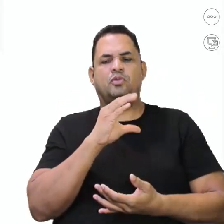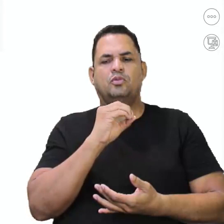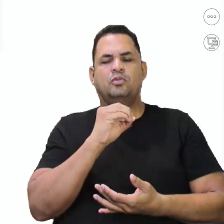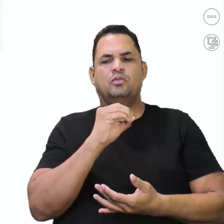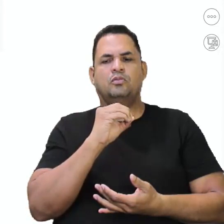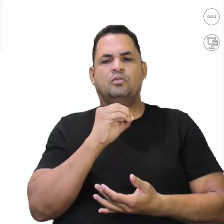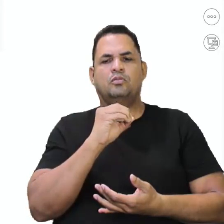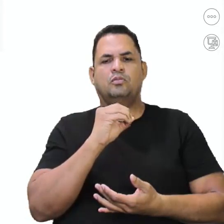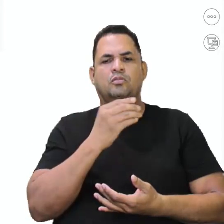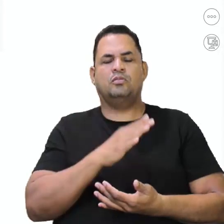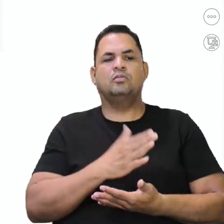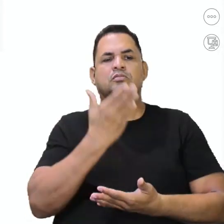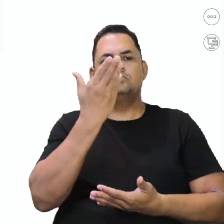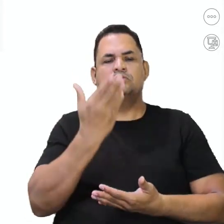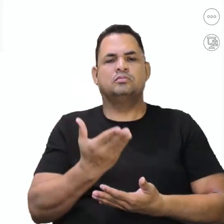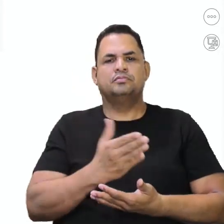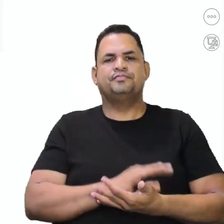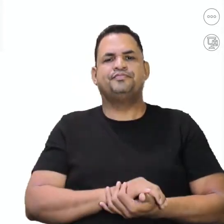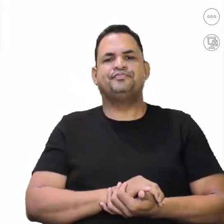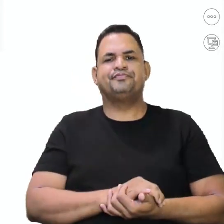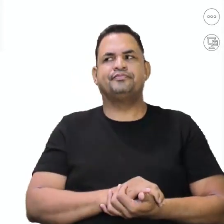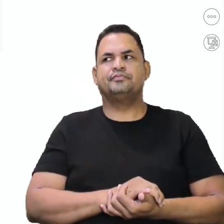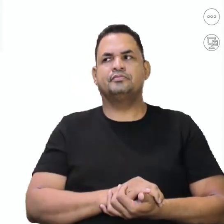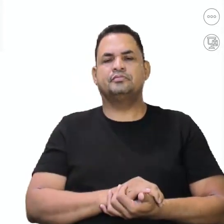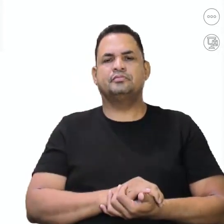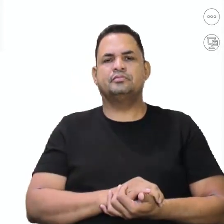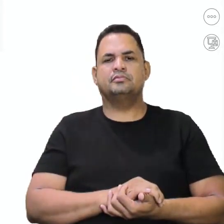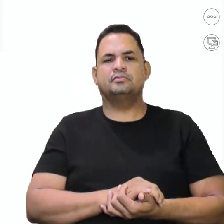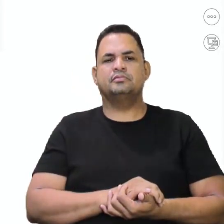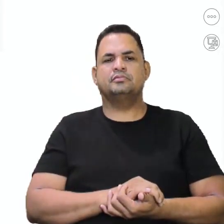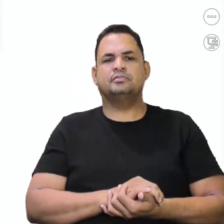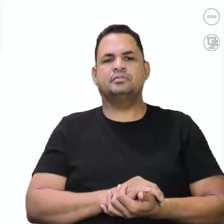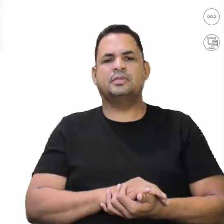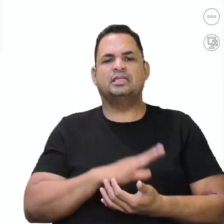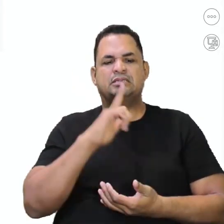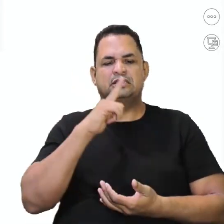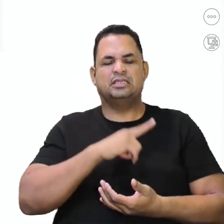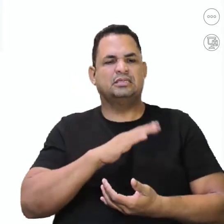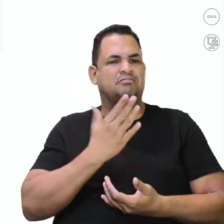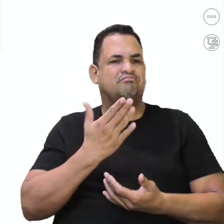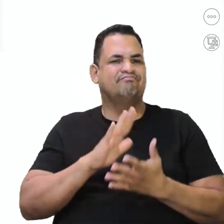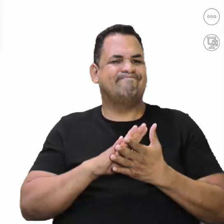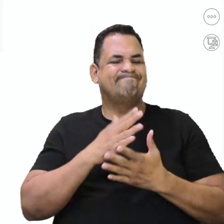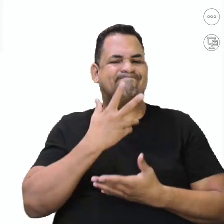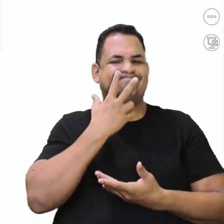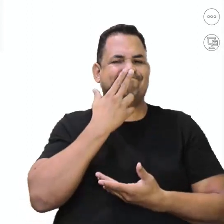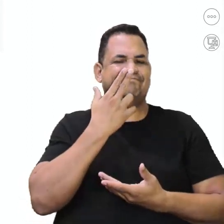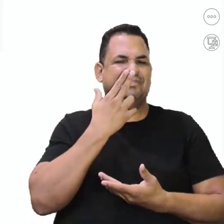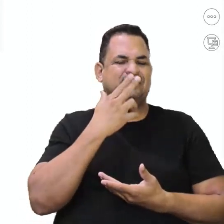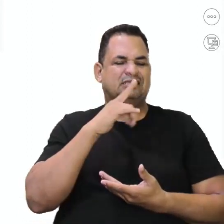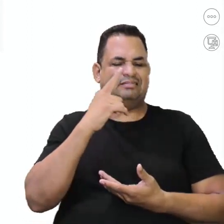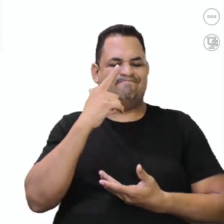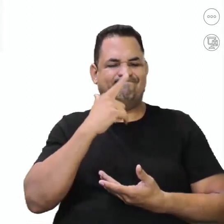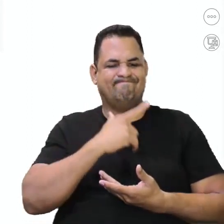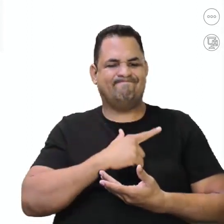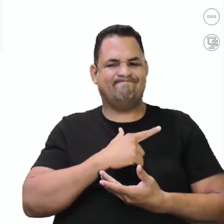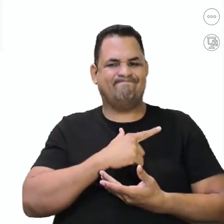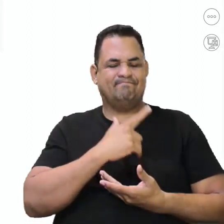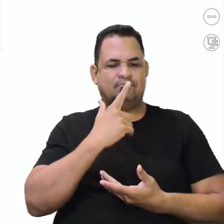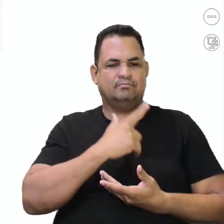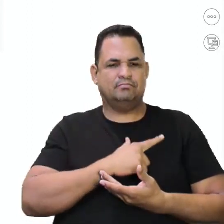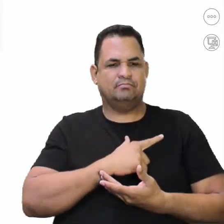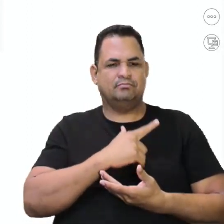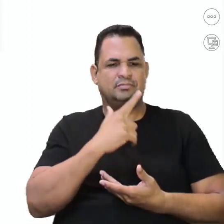infográfico, eu acredito que esse seja um dos mais chatinhos, mas nem tanto. Ele parece ser chato